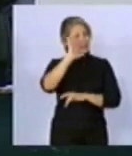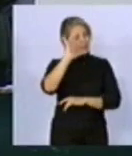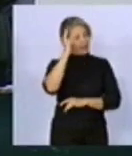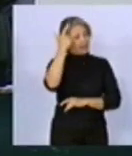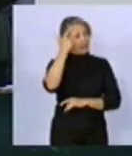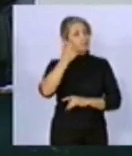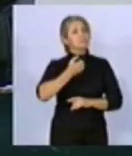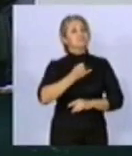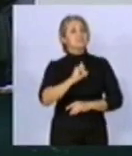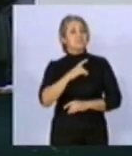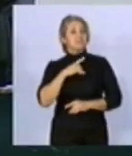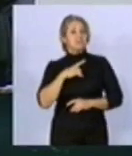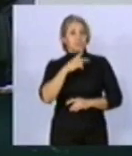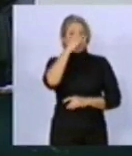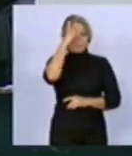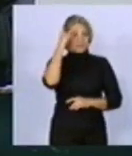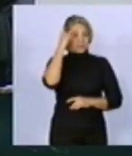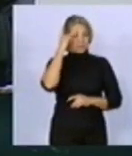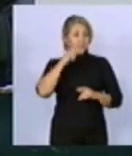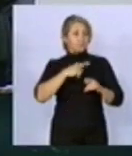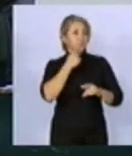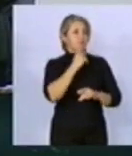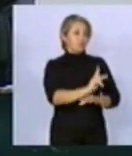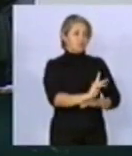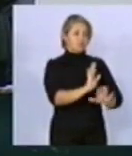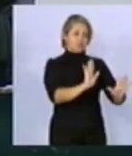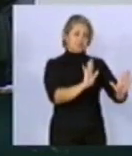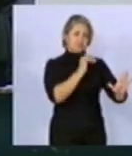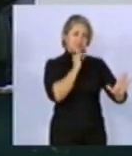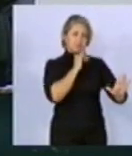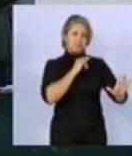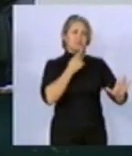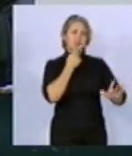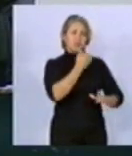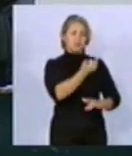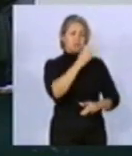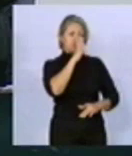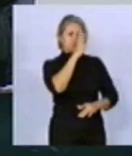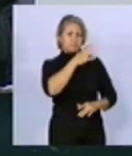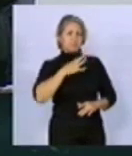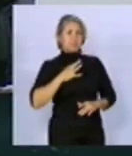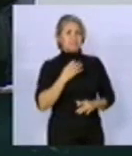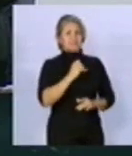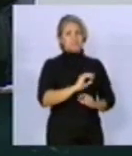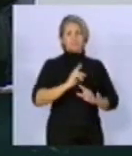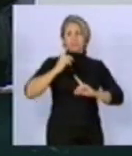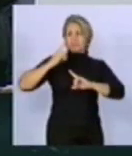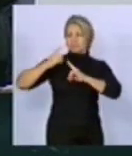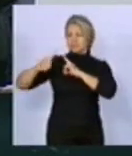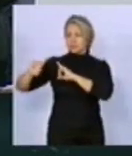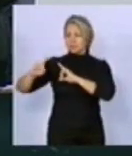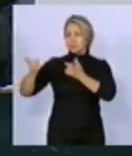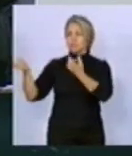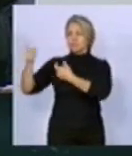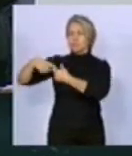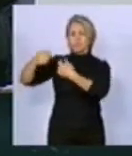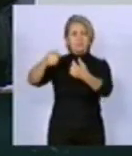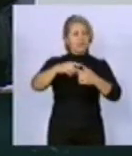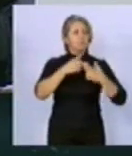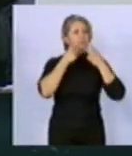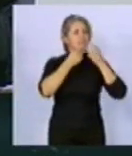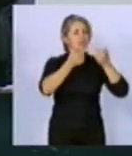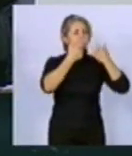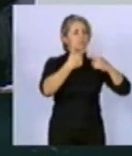presidente de uma pessoa que foi referida por ou se eu tiver que fazer tréplica réplica foi um júri aqui é a